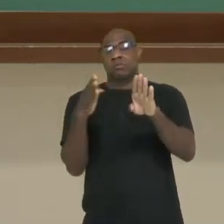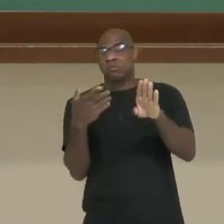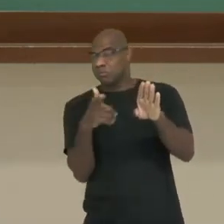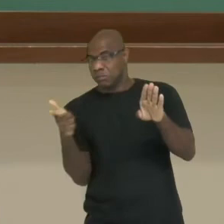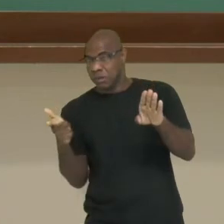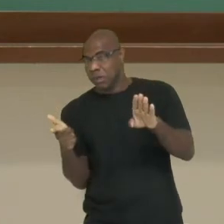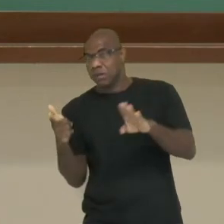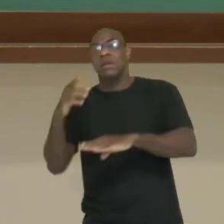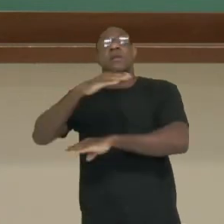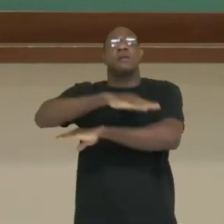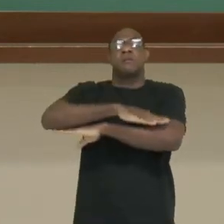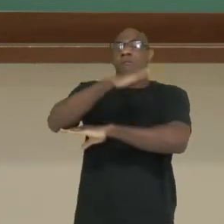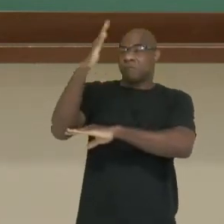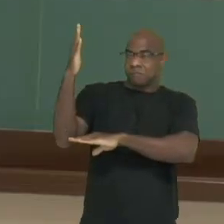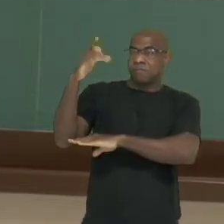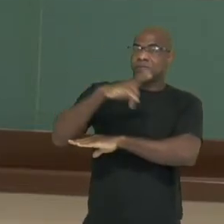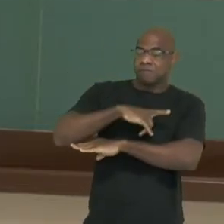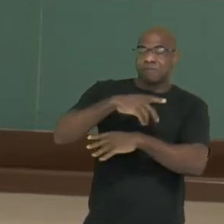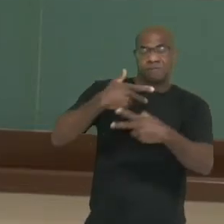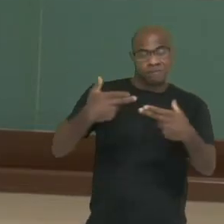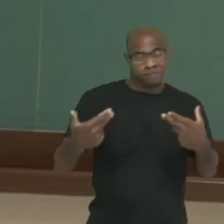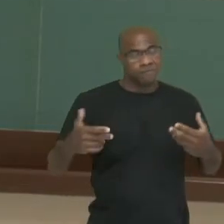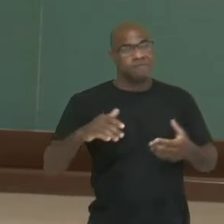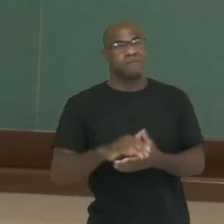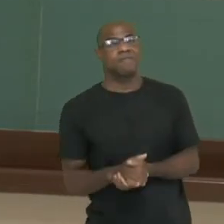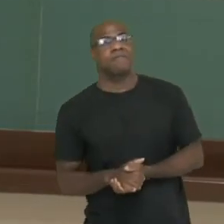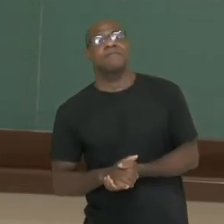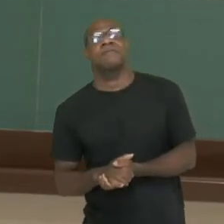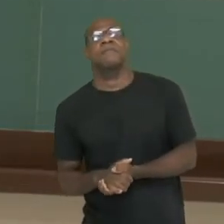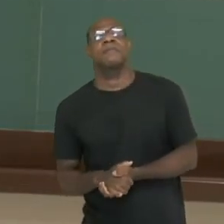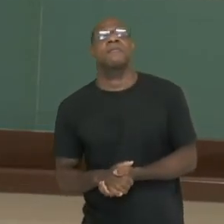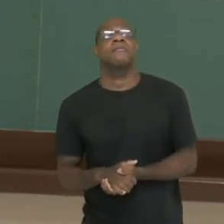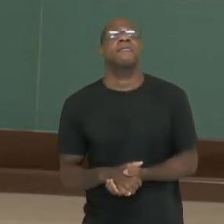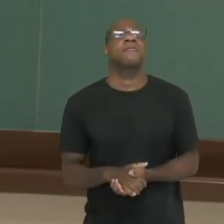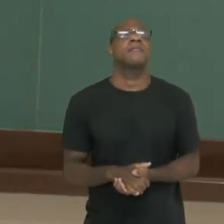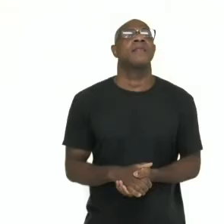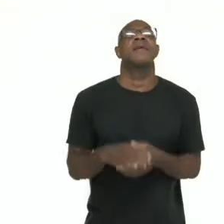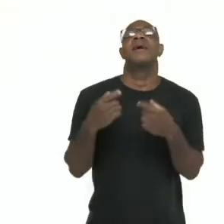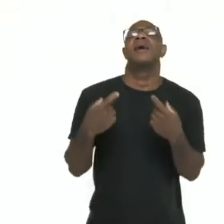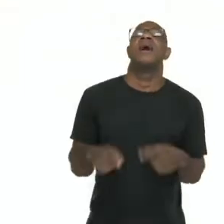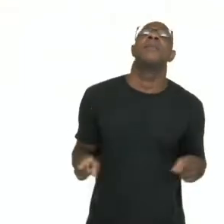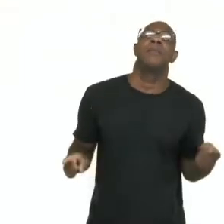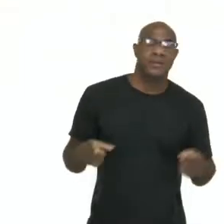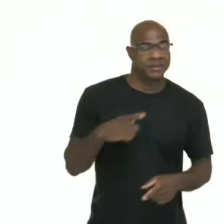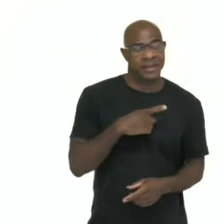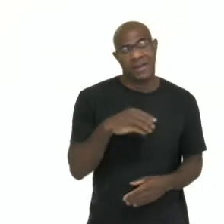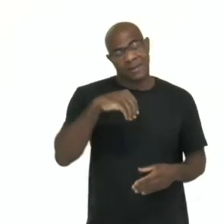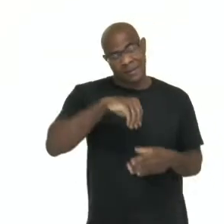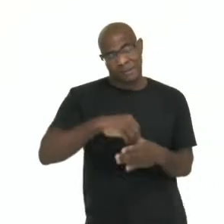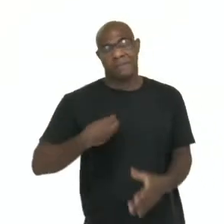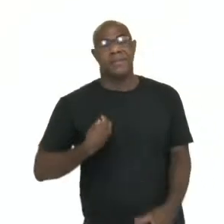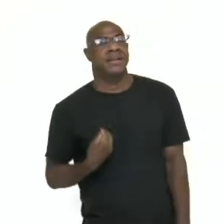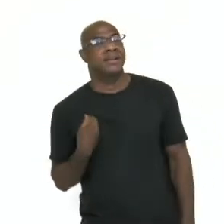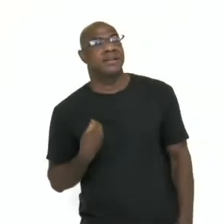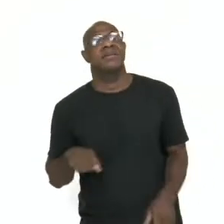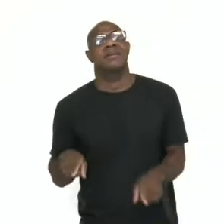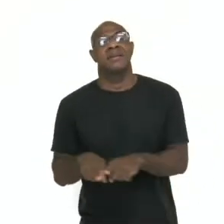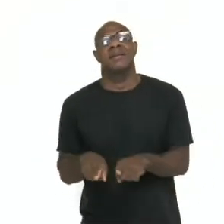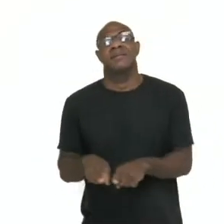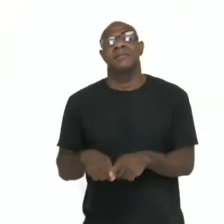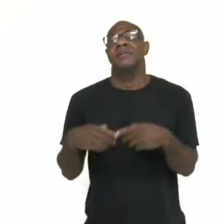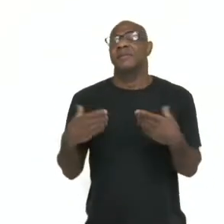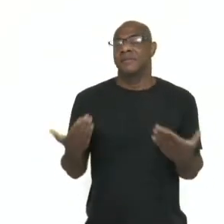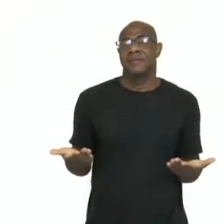vontade. Então, é muito democrático o teatro de rua. A música está presente pela sonoplastia e efeitos sonoros